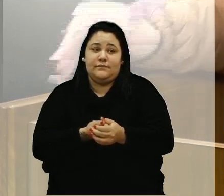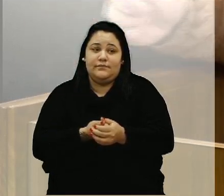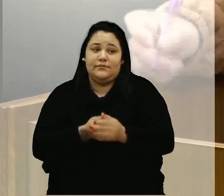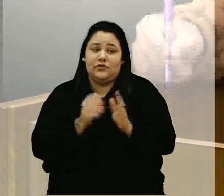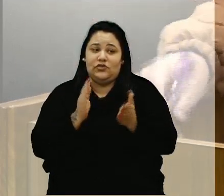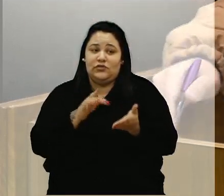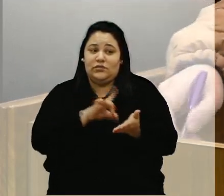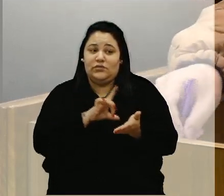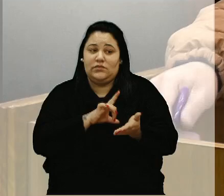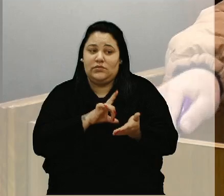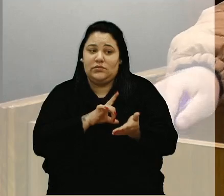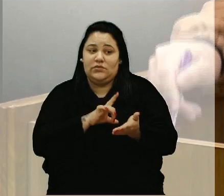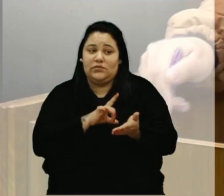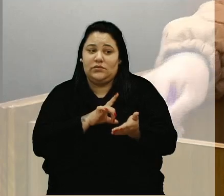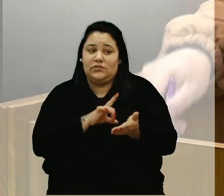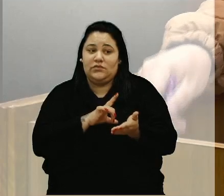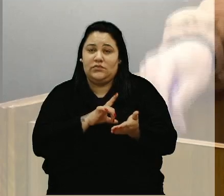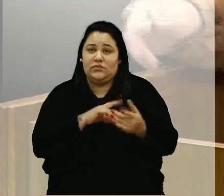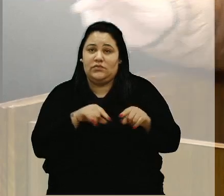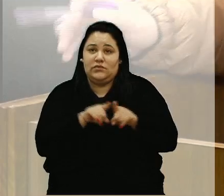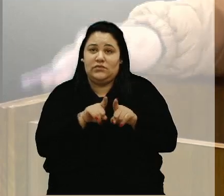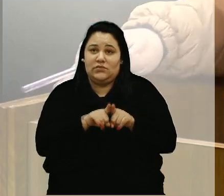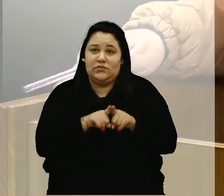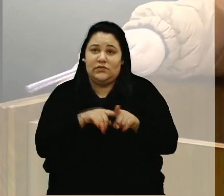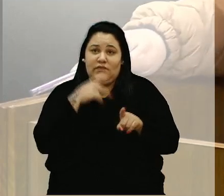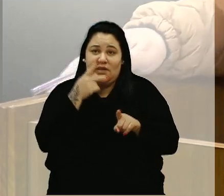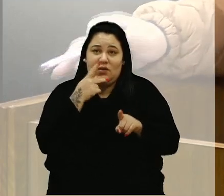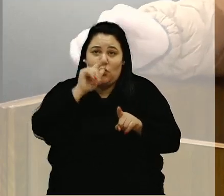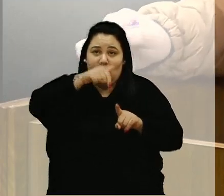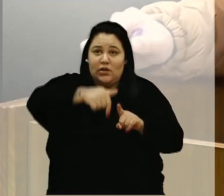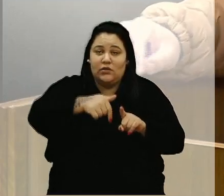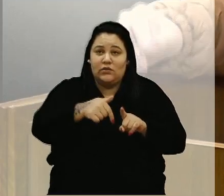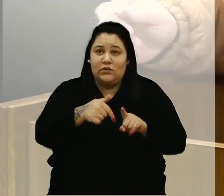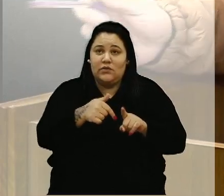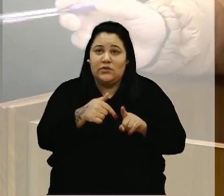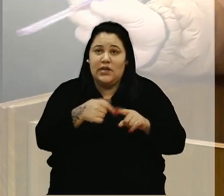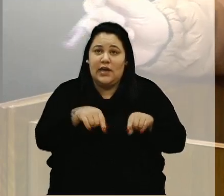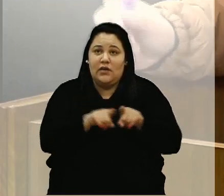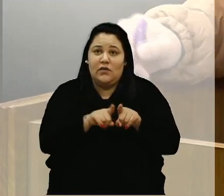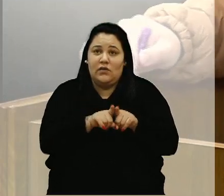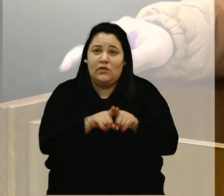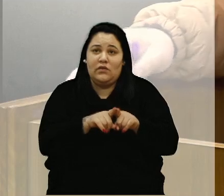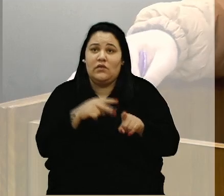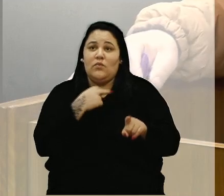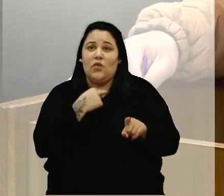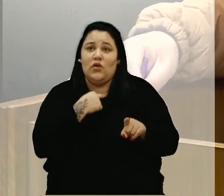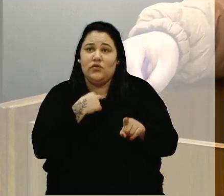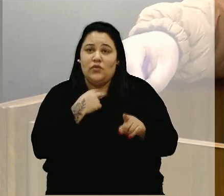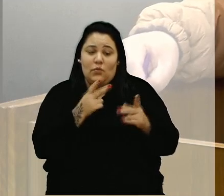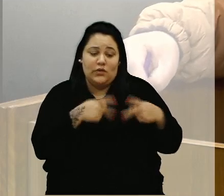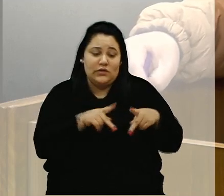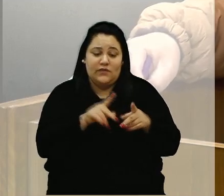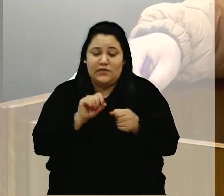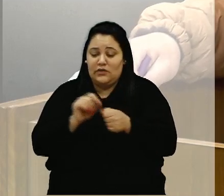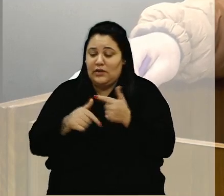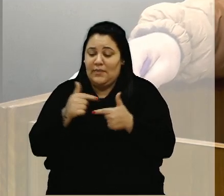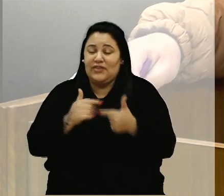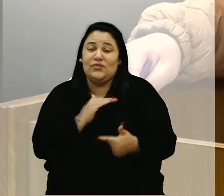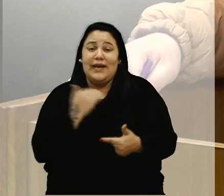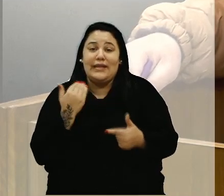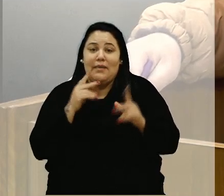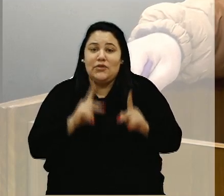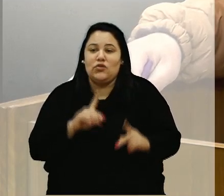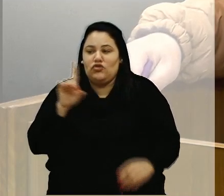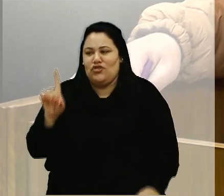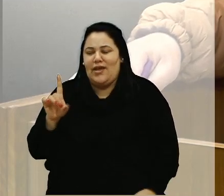feito assim. Eu vi casos aqui de ex-professores dizendo que já que não pode ter o paredão, que o Covid fizesse o serviço de matar as pessoas de